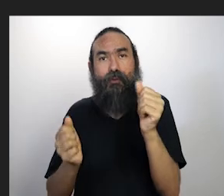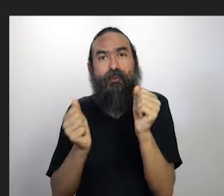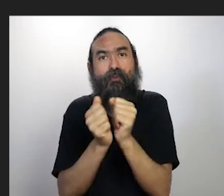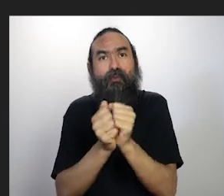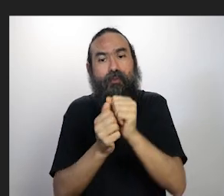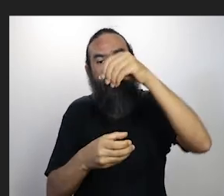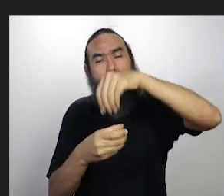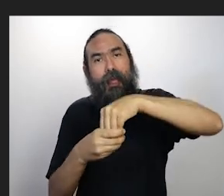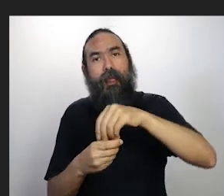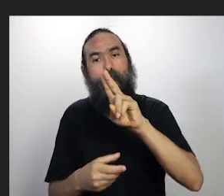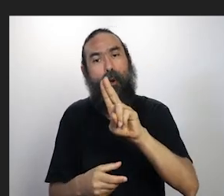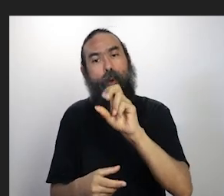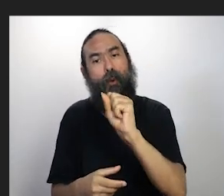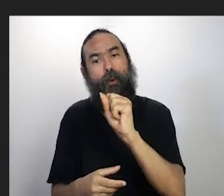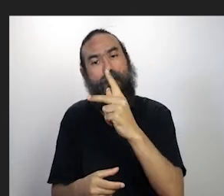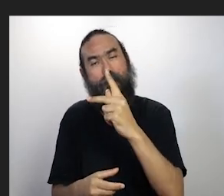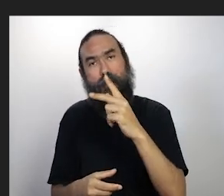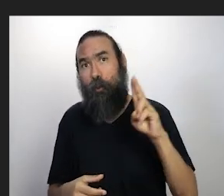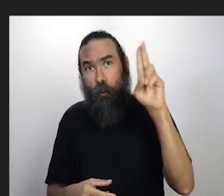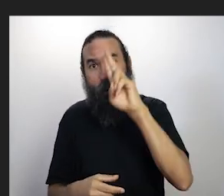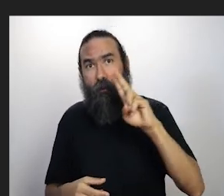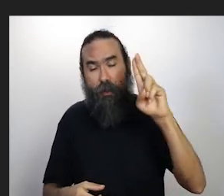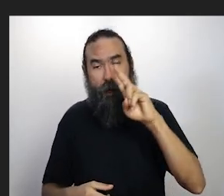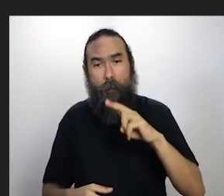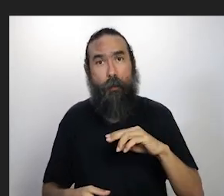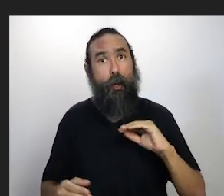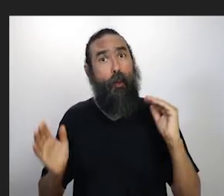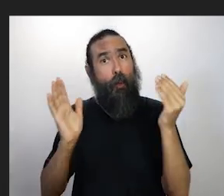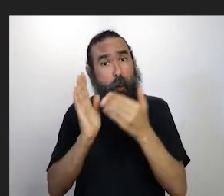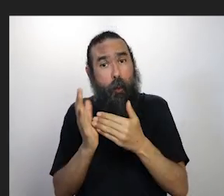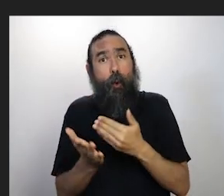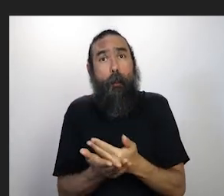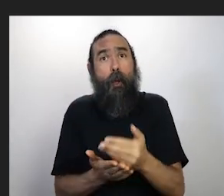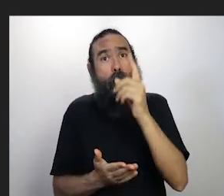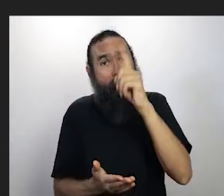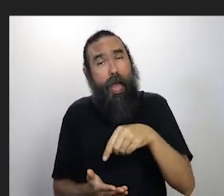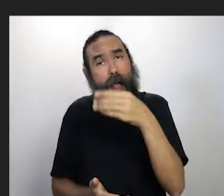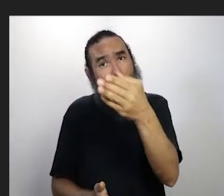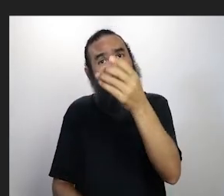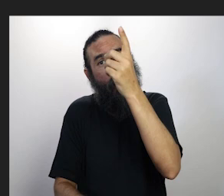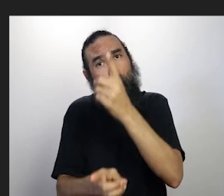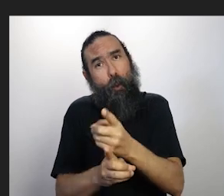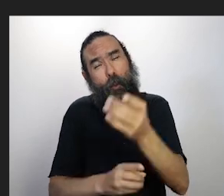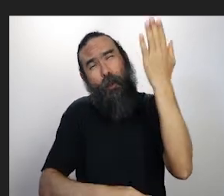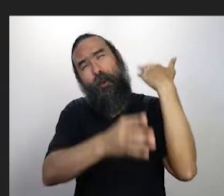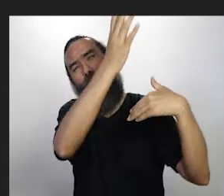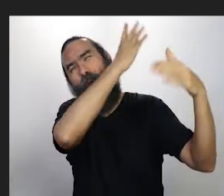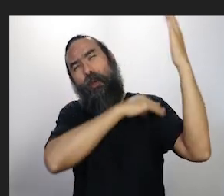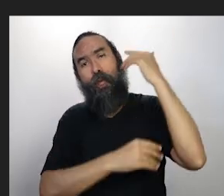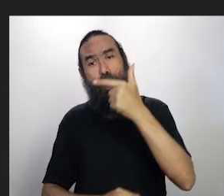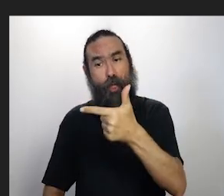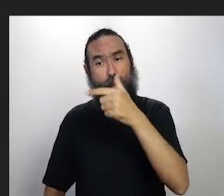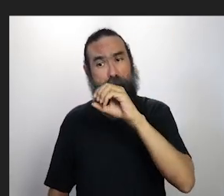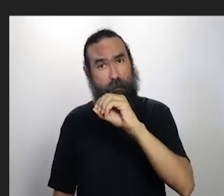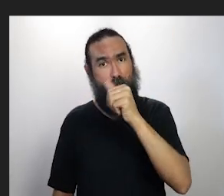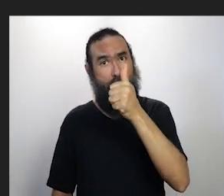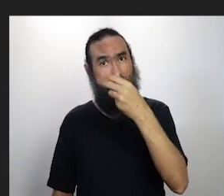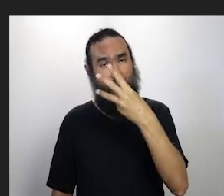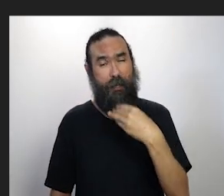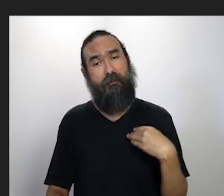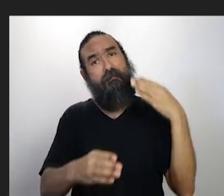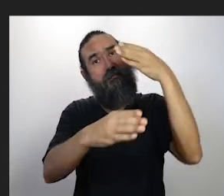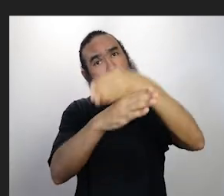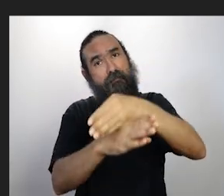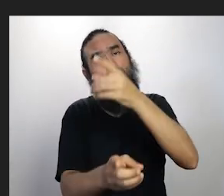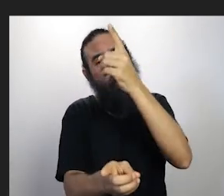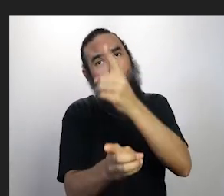O que acontece foi que tudo começou por conta do encontro, né? Em 2013, eu estive no encontro, assim, passando férias